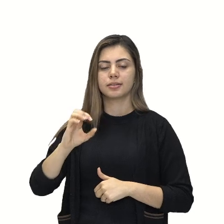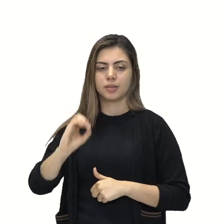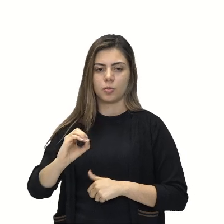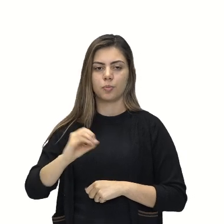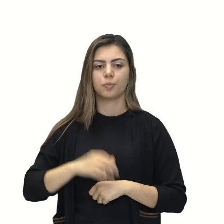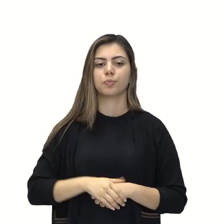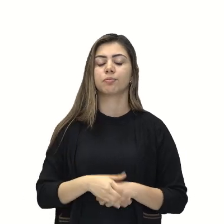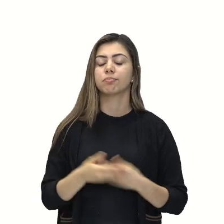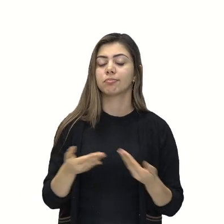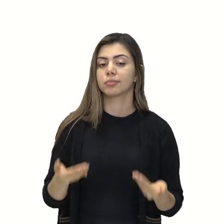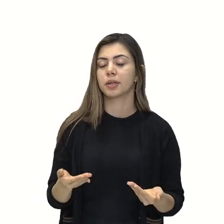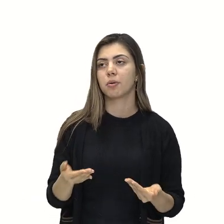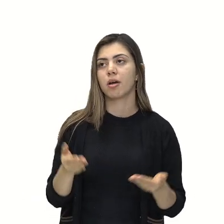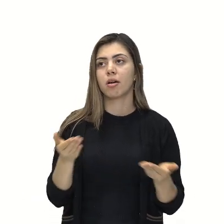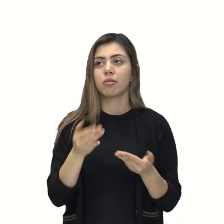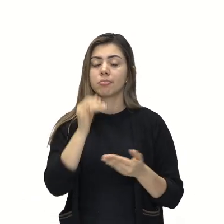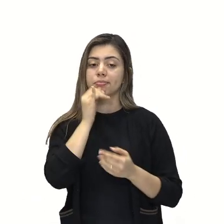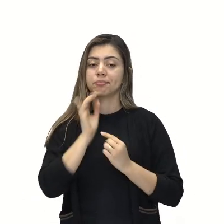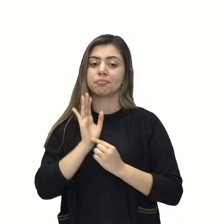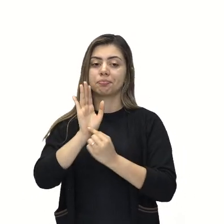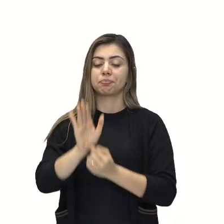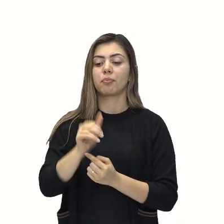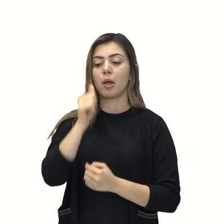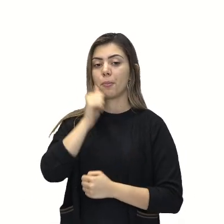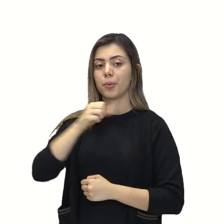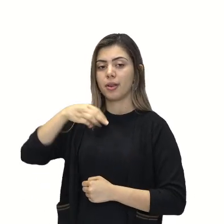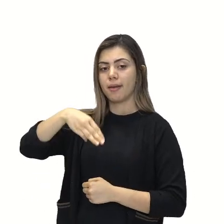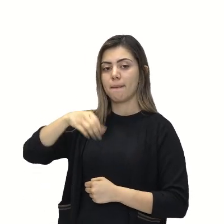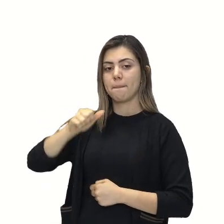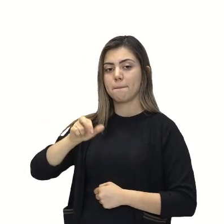Vou escolher aqui a Maria.